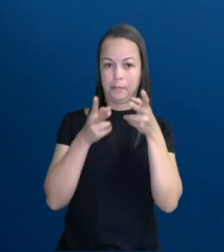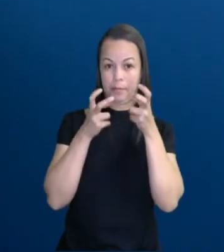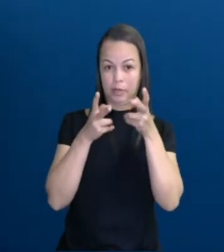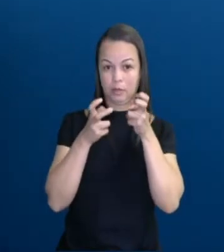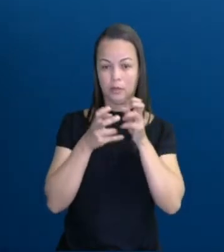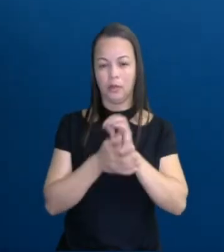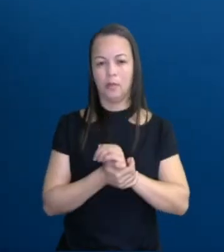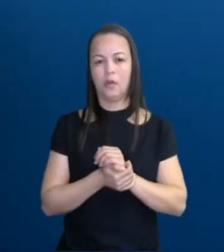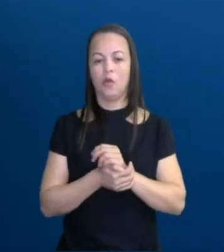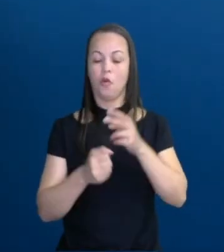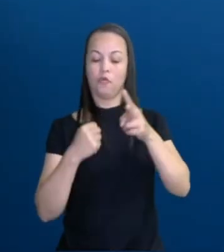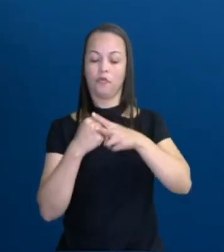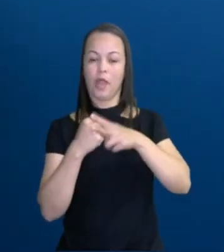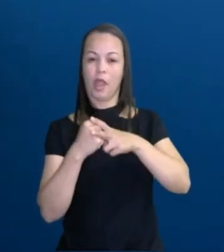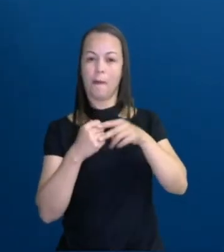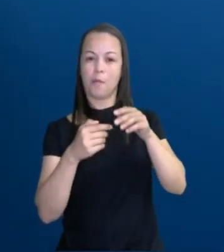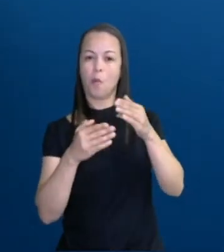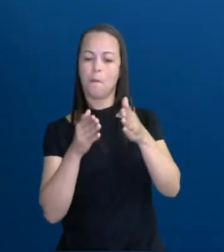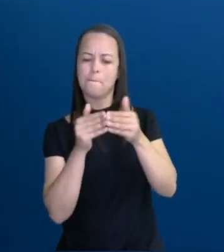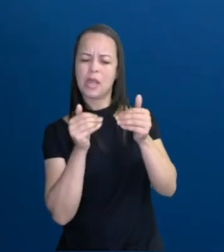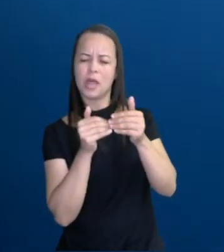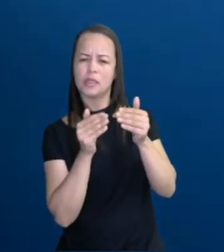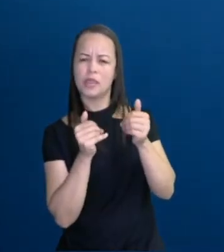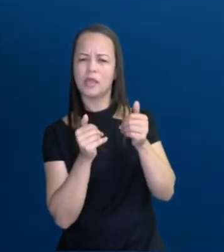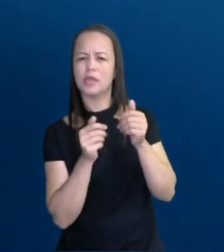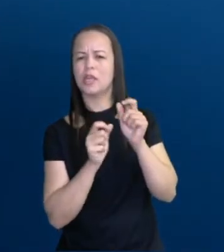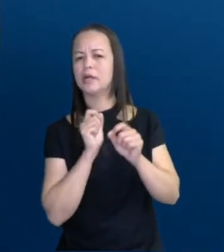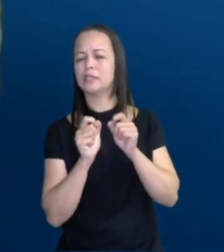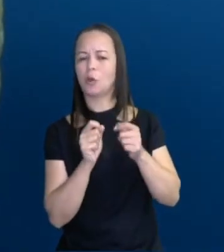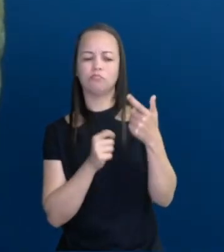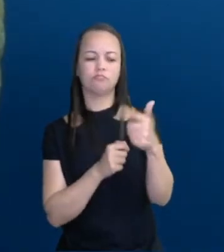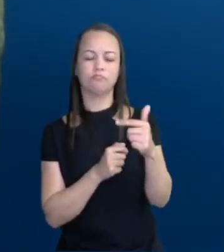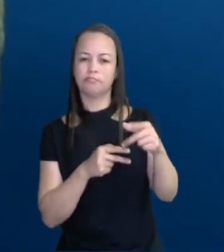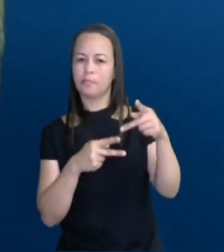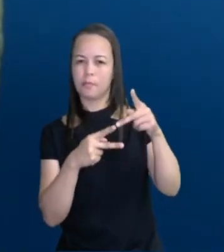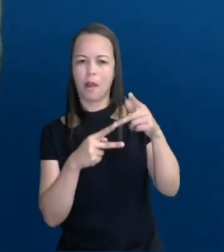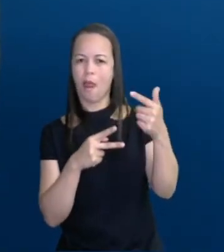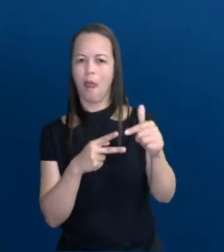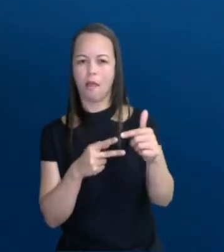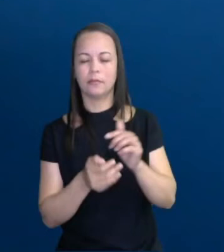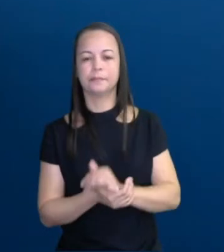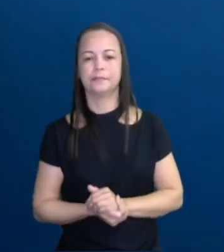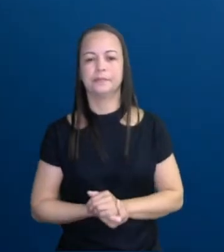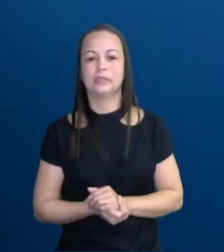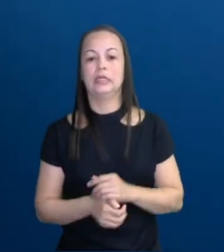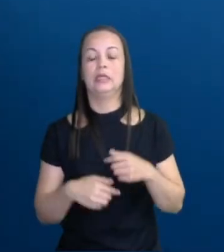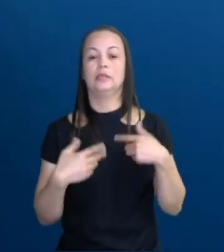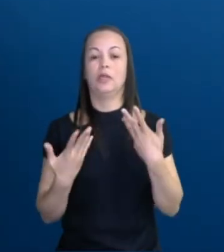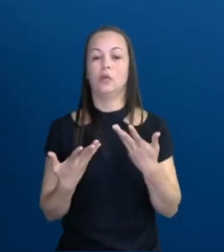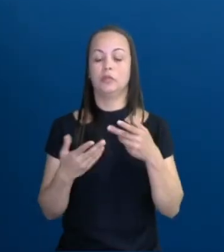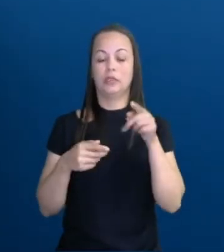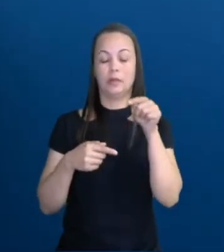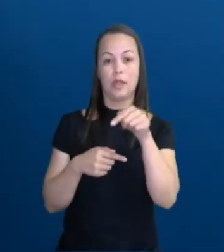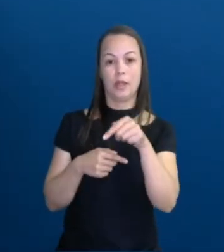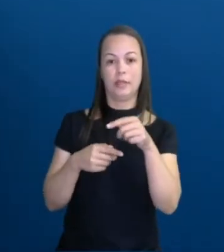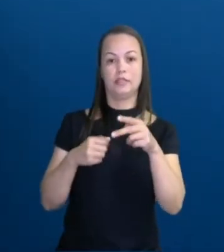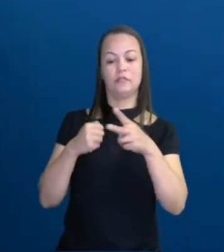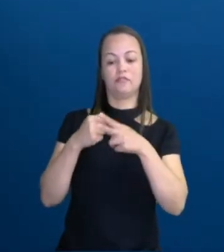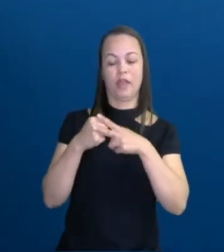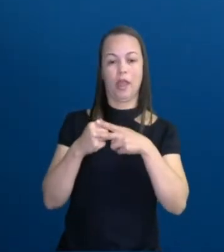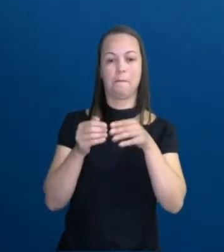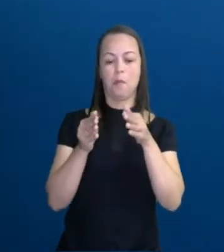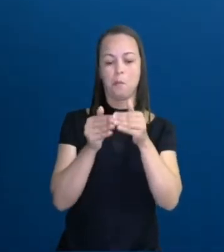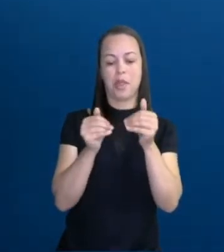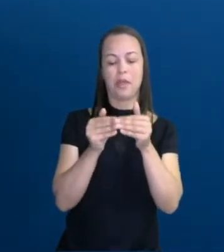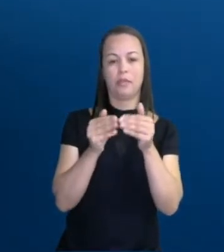Percebam que após o verbo pedir não aparece nenhuma preposição. Então, consequentemente, esse verbo